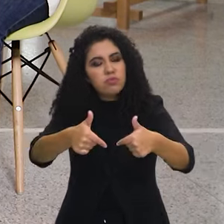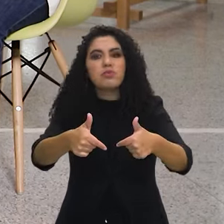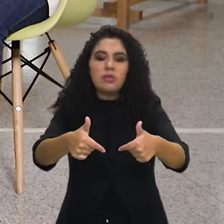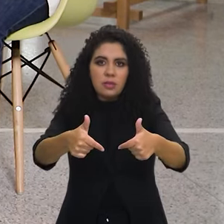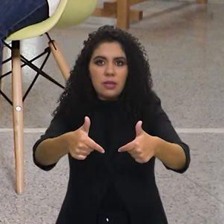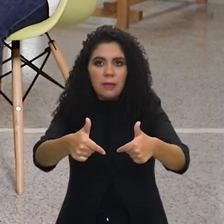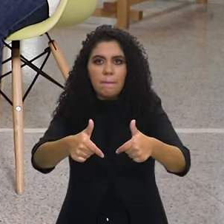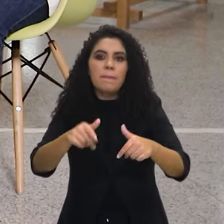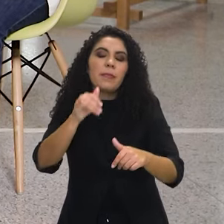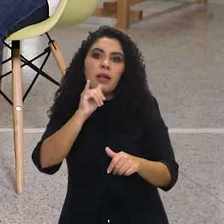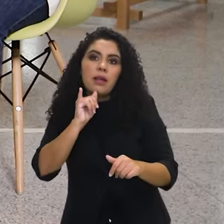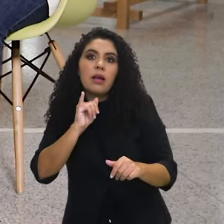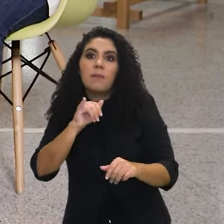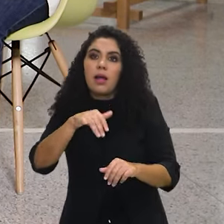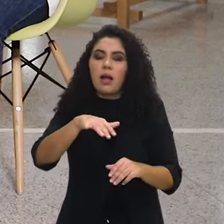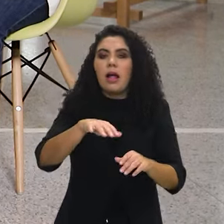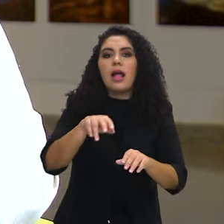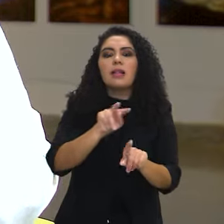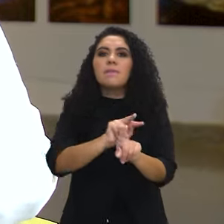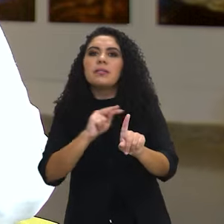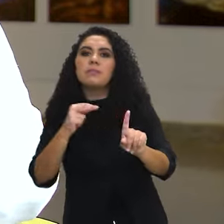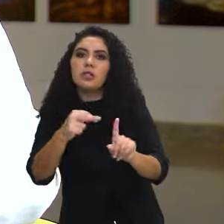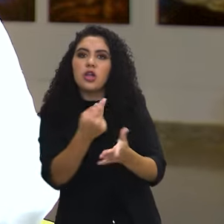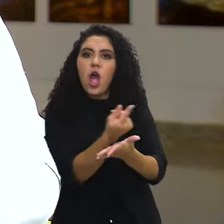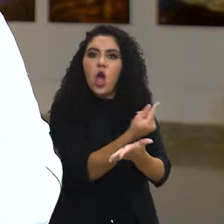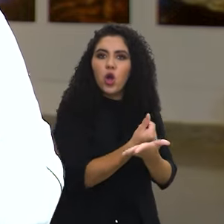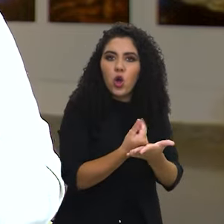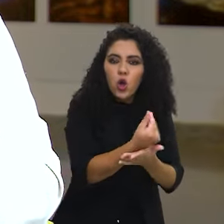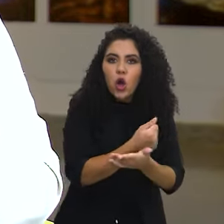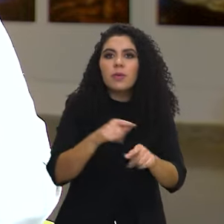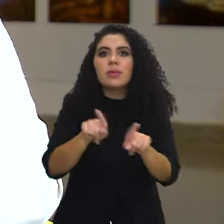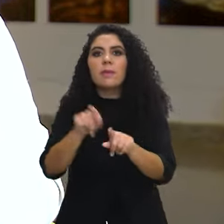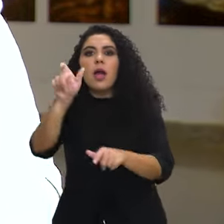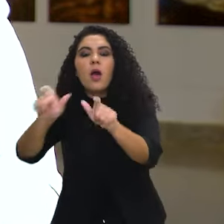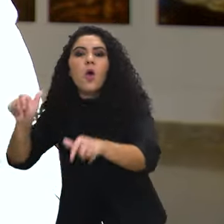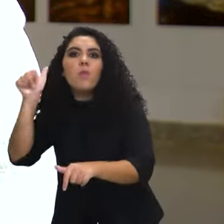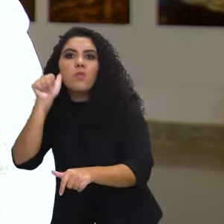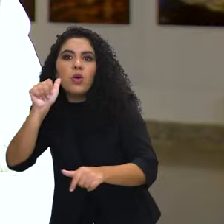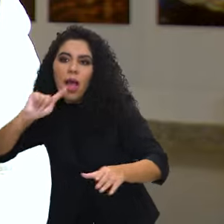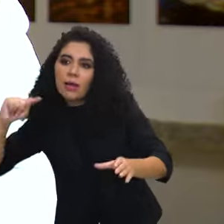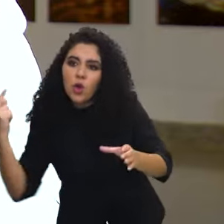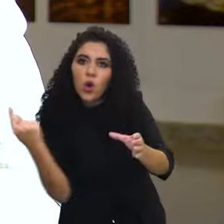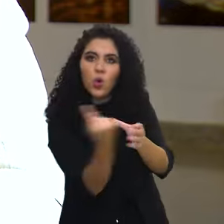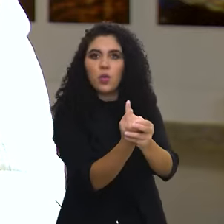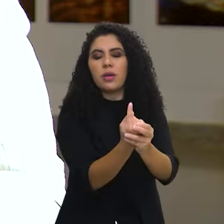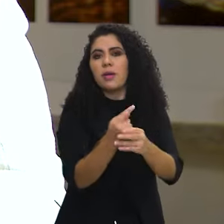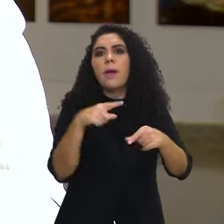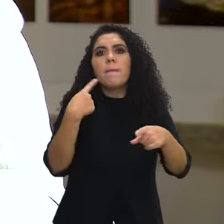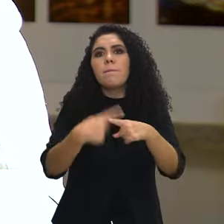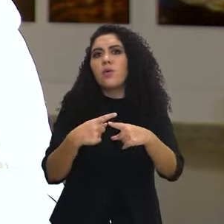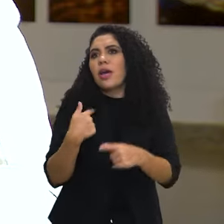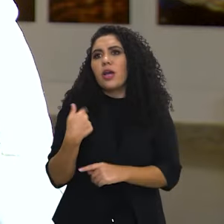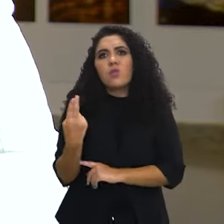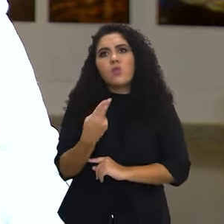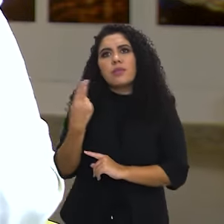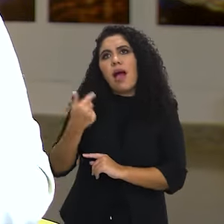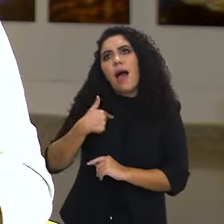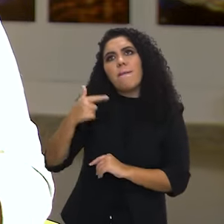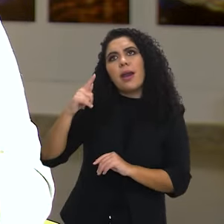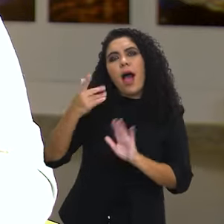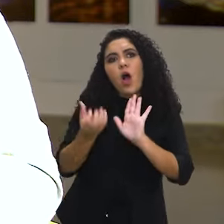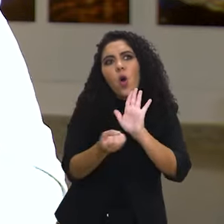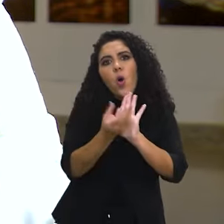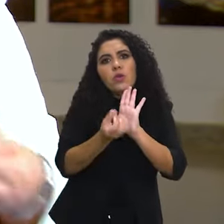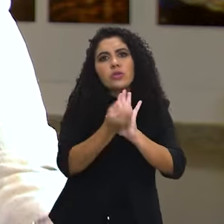assumir na Perspectiva Econômica de inclusão das mulheres você não pode pensar um desenvolvimento de um